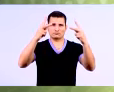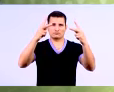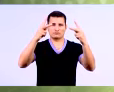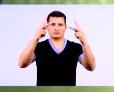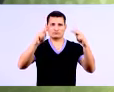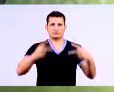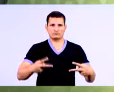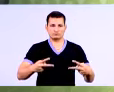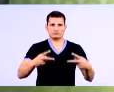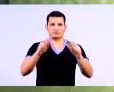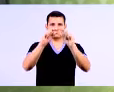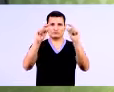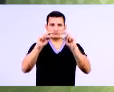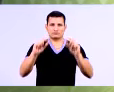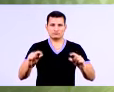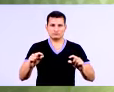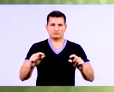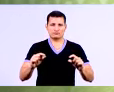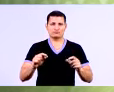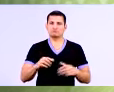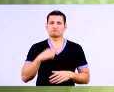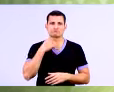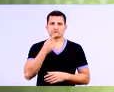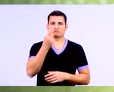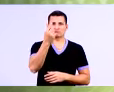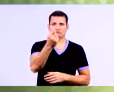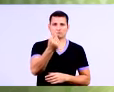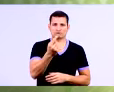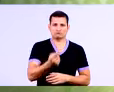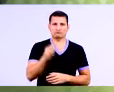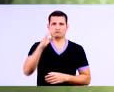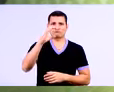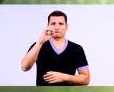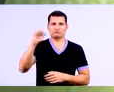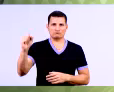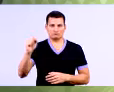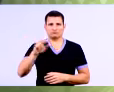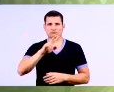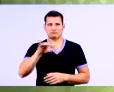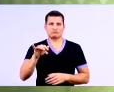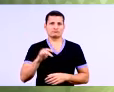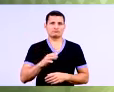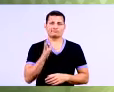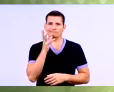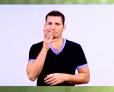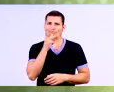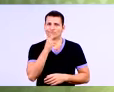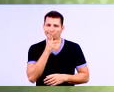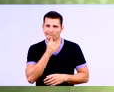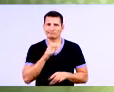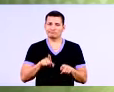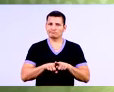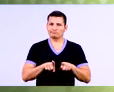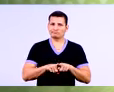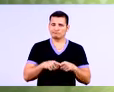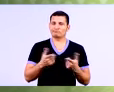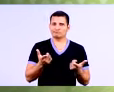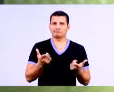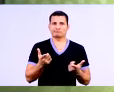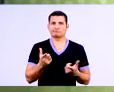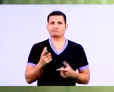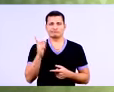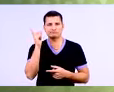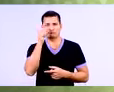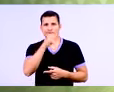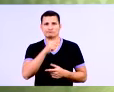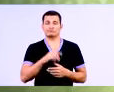ter, estilizar um por um desses componentes. Isso vai demandar tempo e vai ser desnecessário para o seu projeto. Então